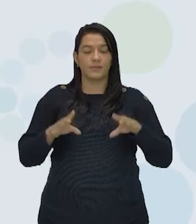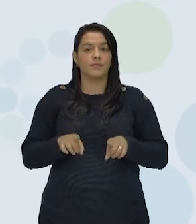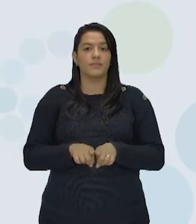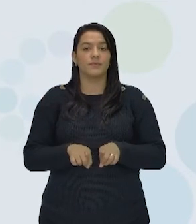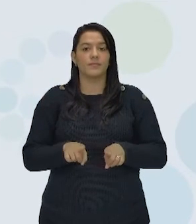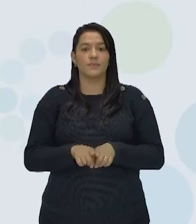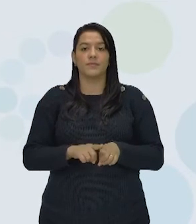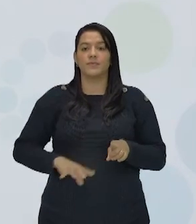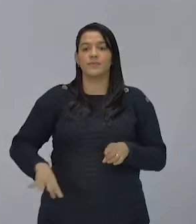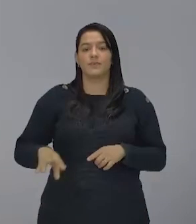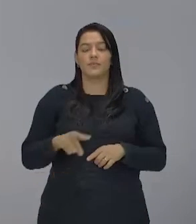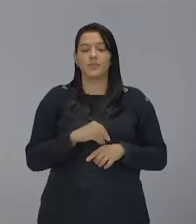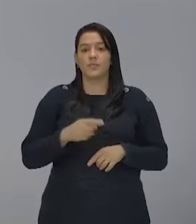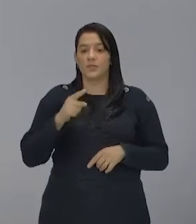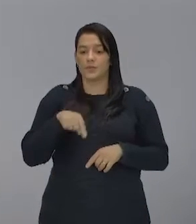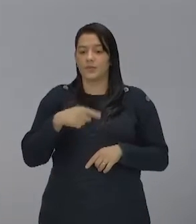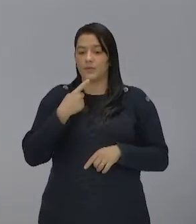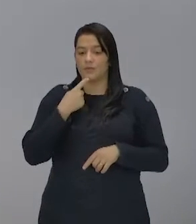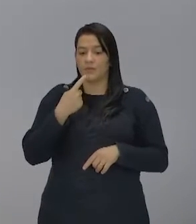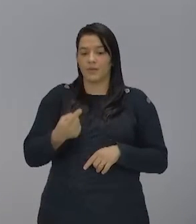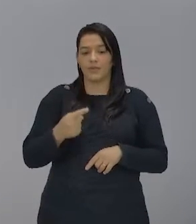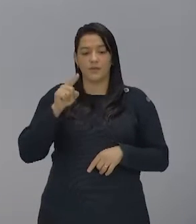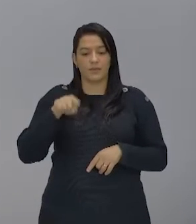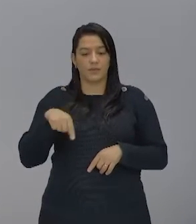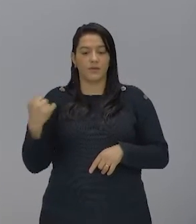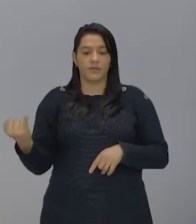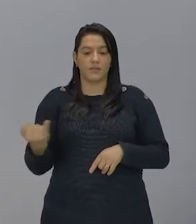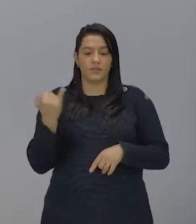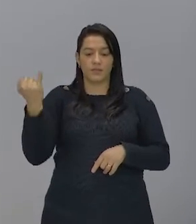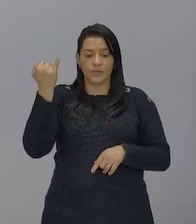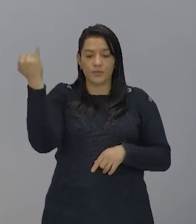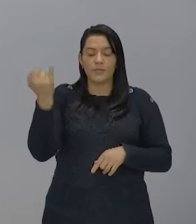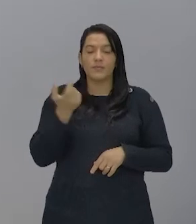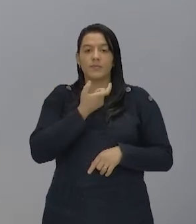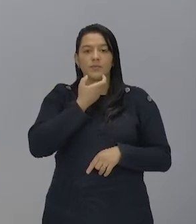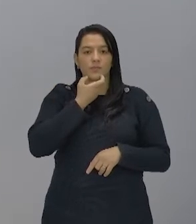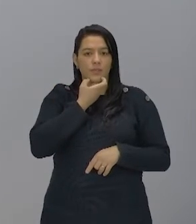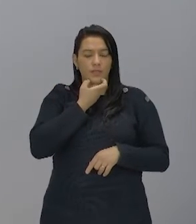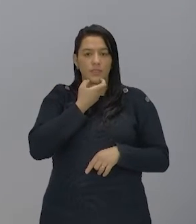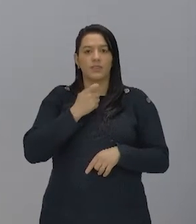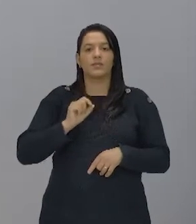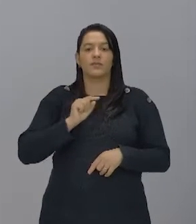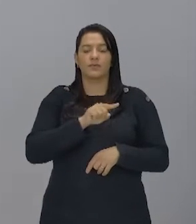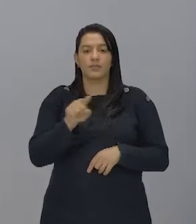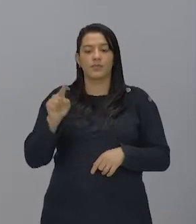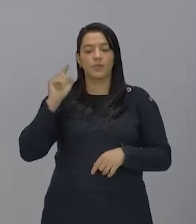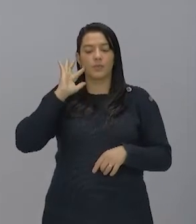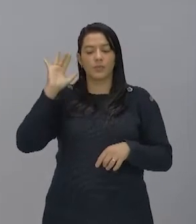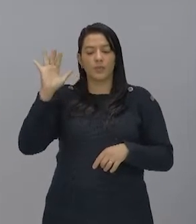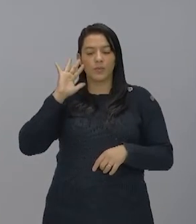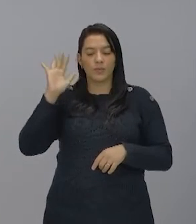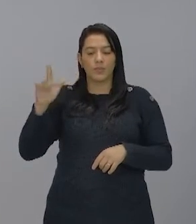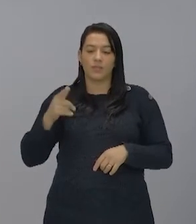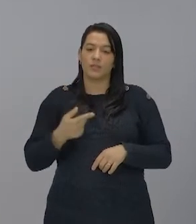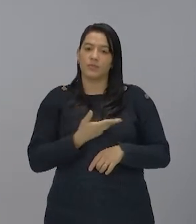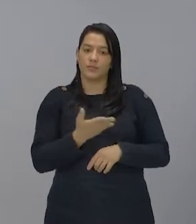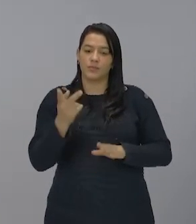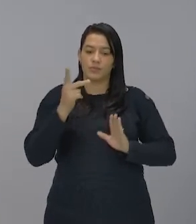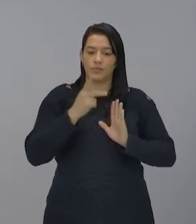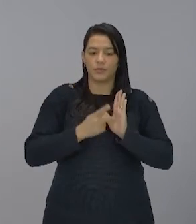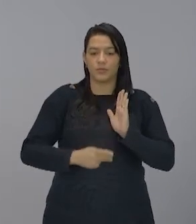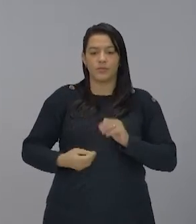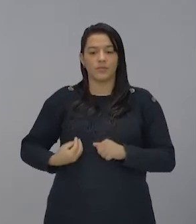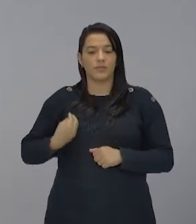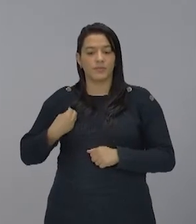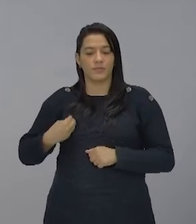A gente vai falar sobre a importância do inglês aí também, para vocês pensarem no projeto de vida de vocês,